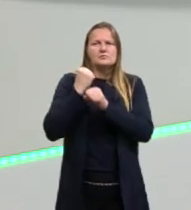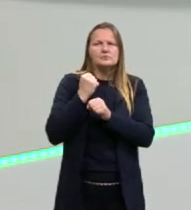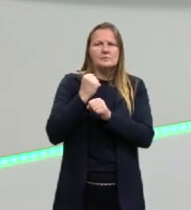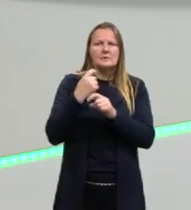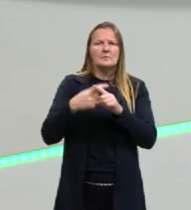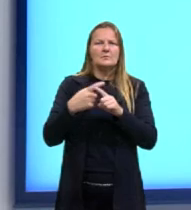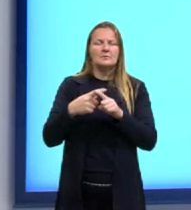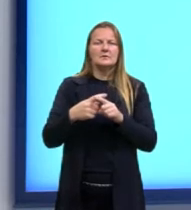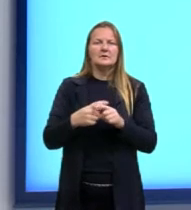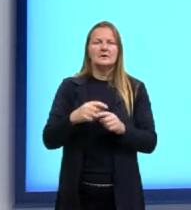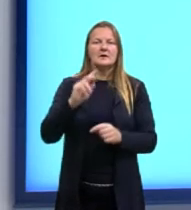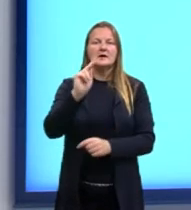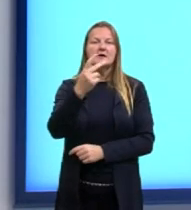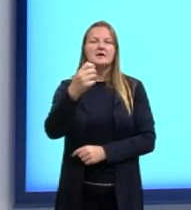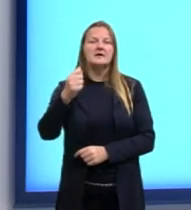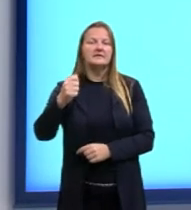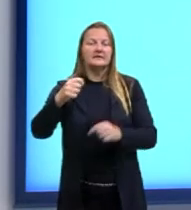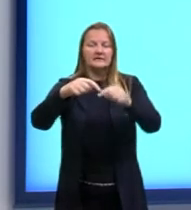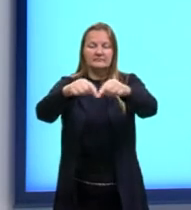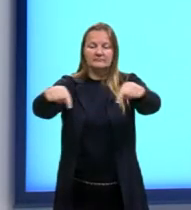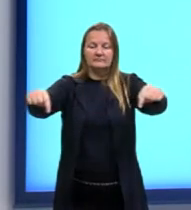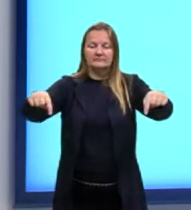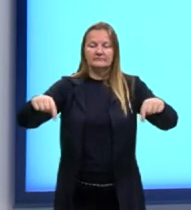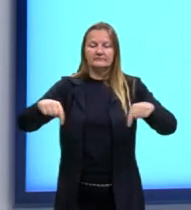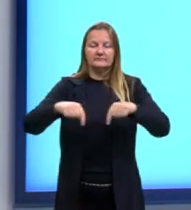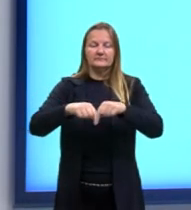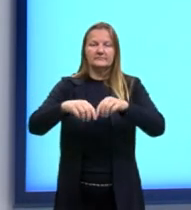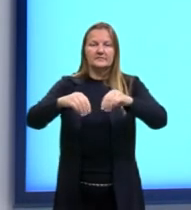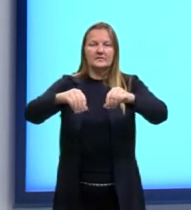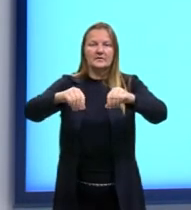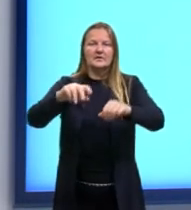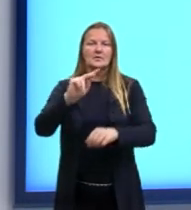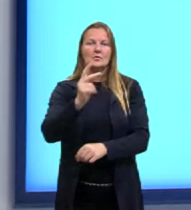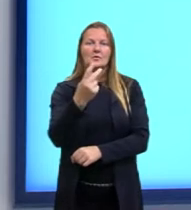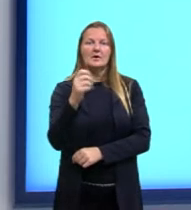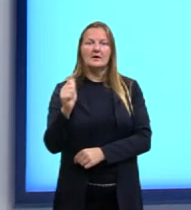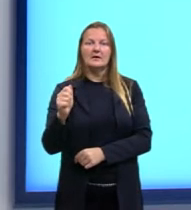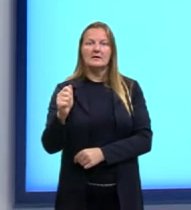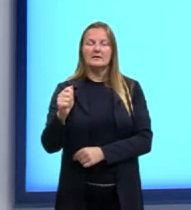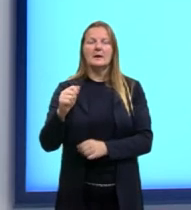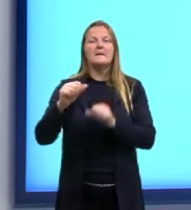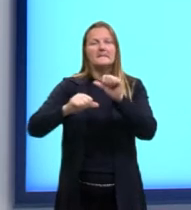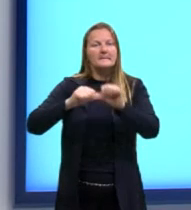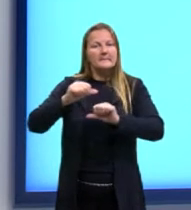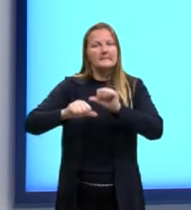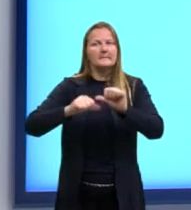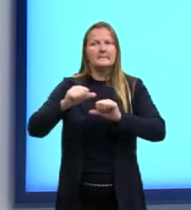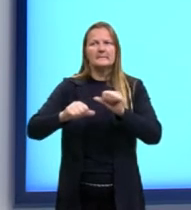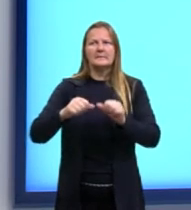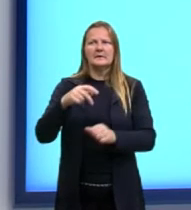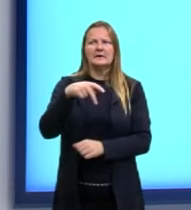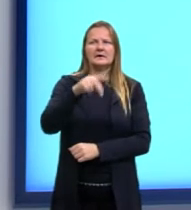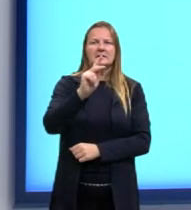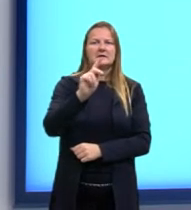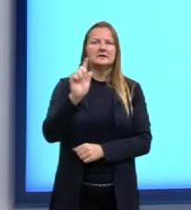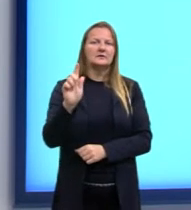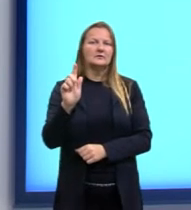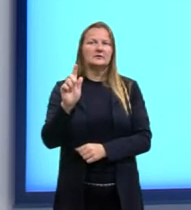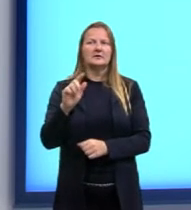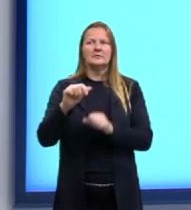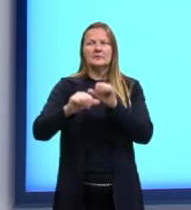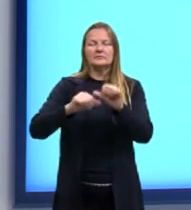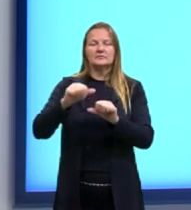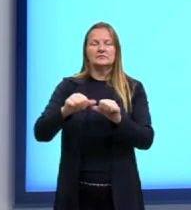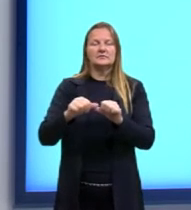o hectare aqui não vai mudar né o que que vai alterar eu preciso transformar quilograma em